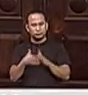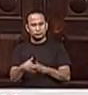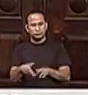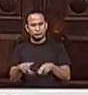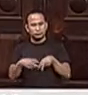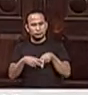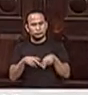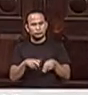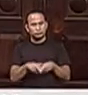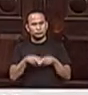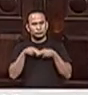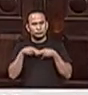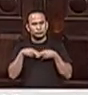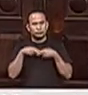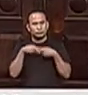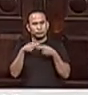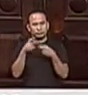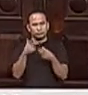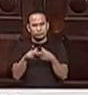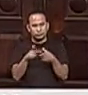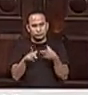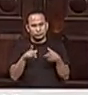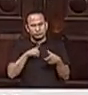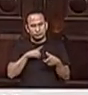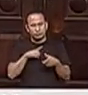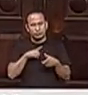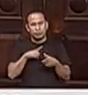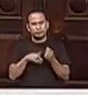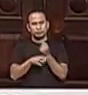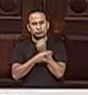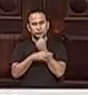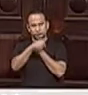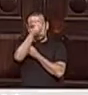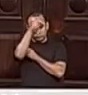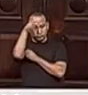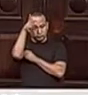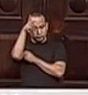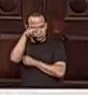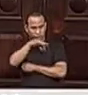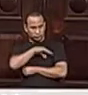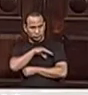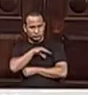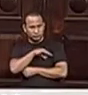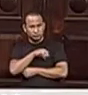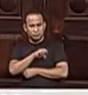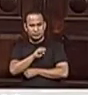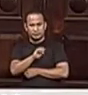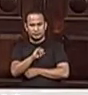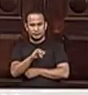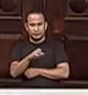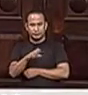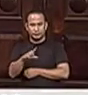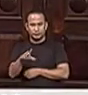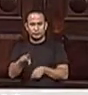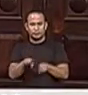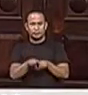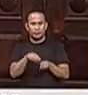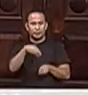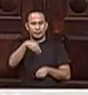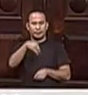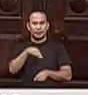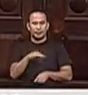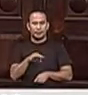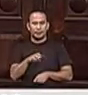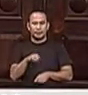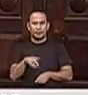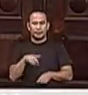pelo conflito que existe na segurança pública. Os policiais civis e militares só podem agir em